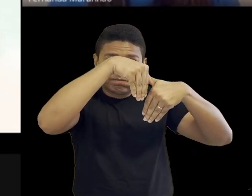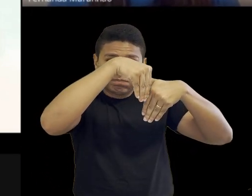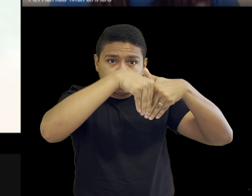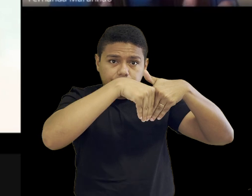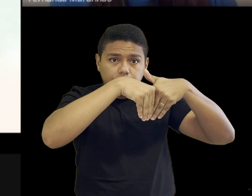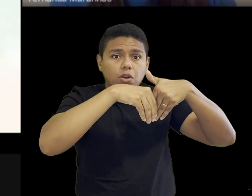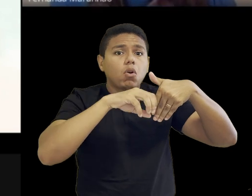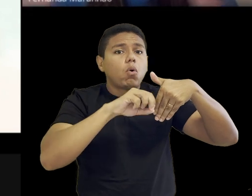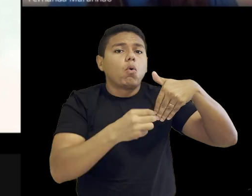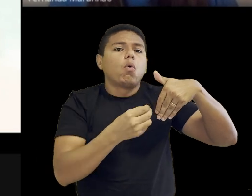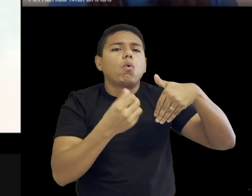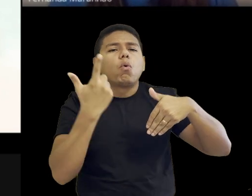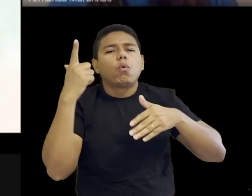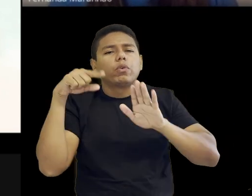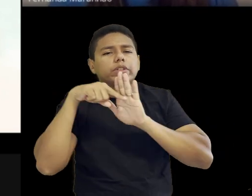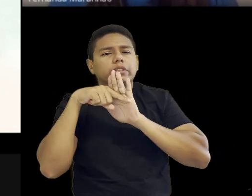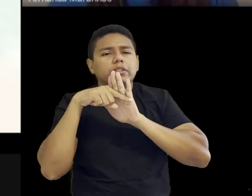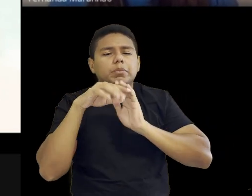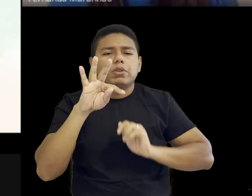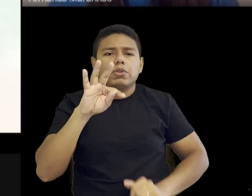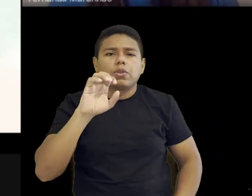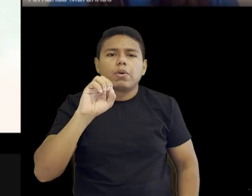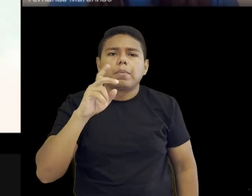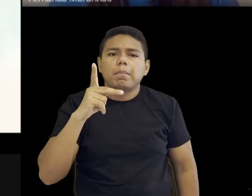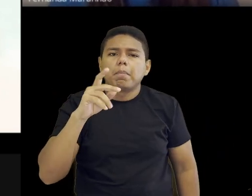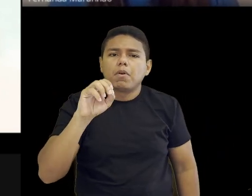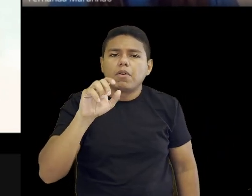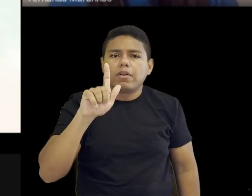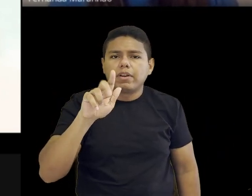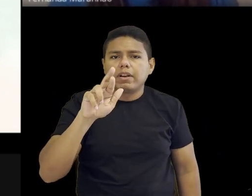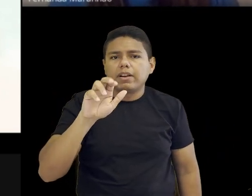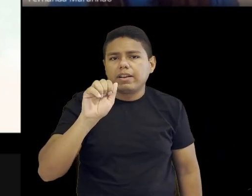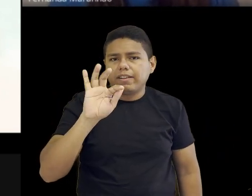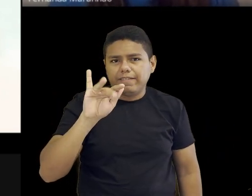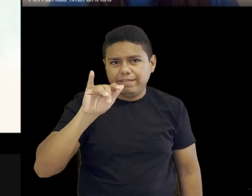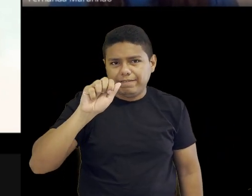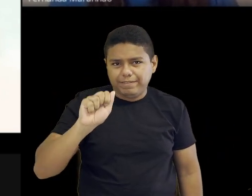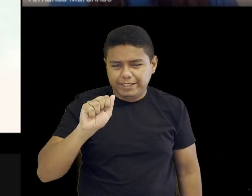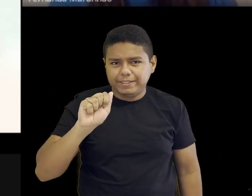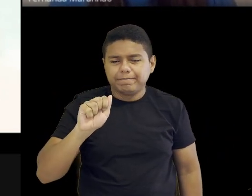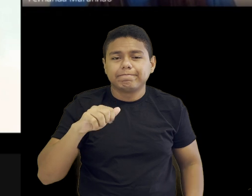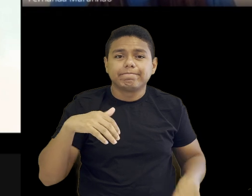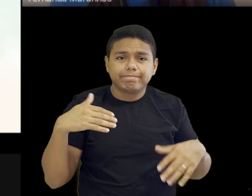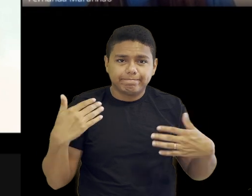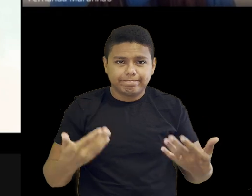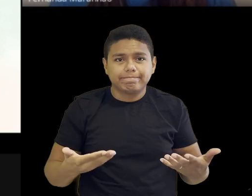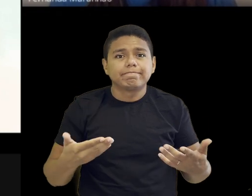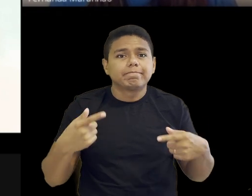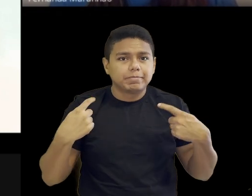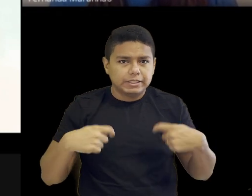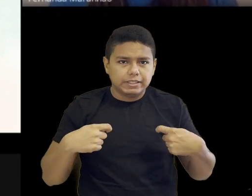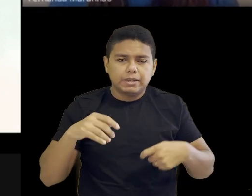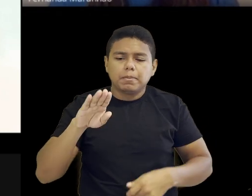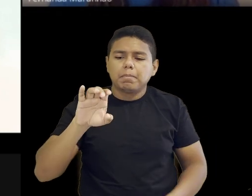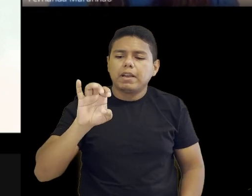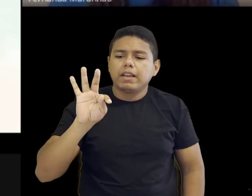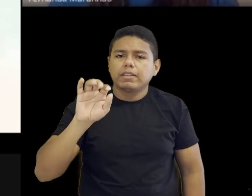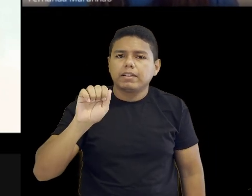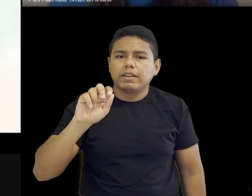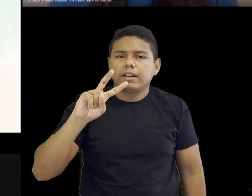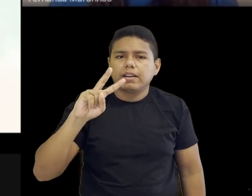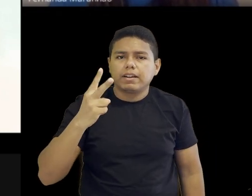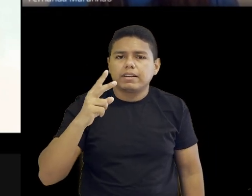do útero ou numa topografia extrauterina. Então, a recomendação é que se colha um nível quantitativo